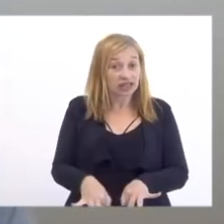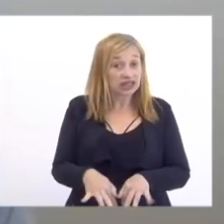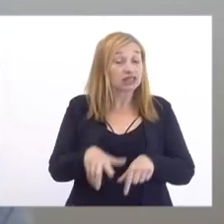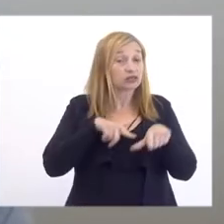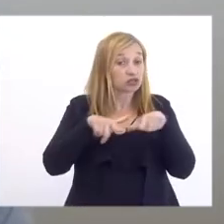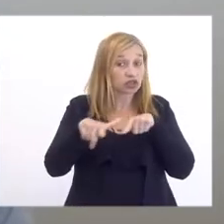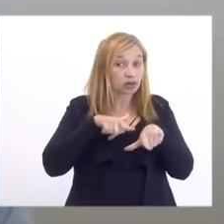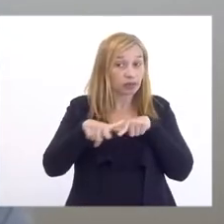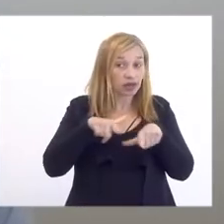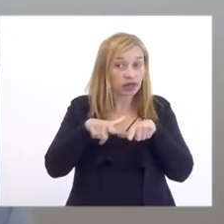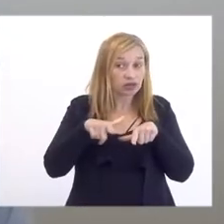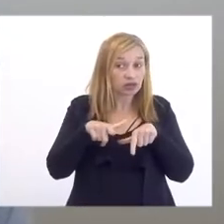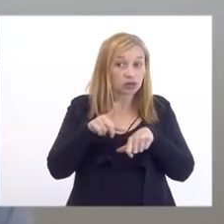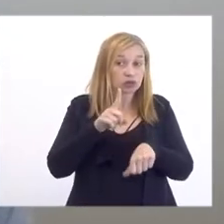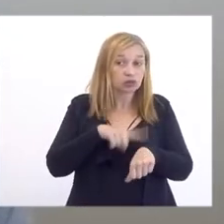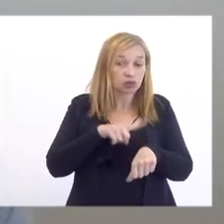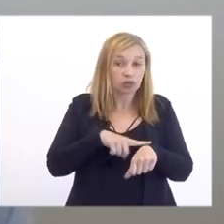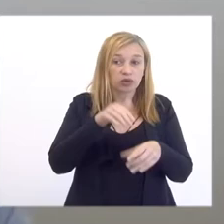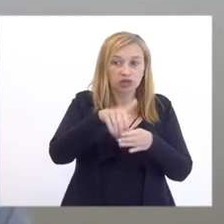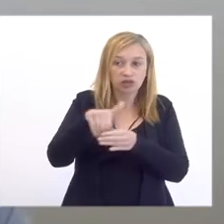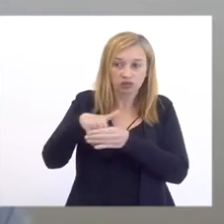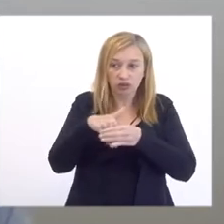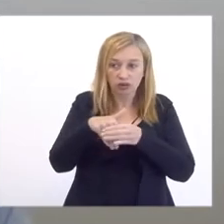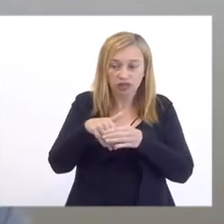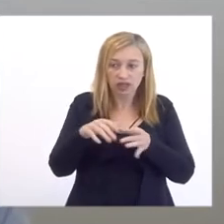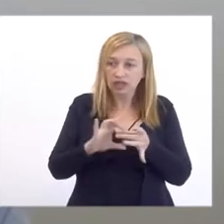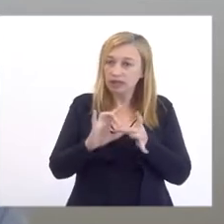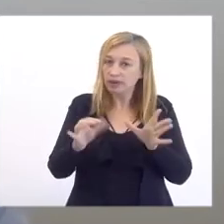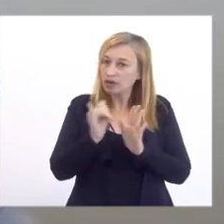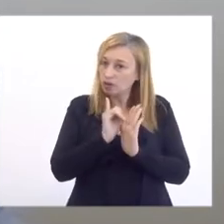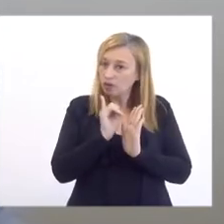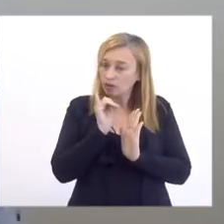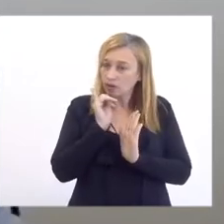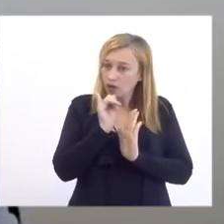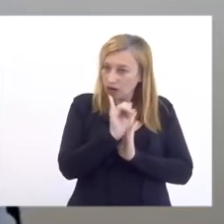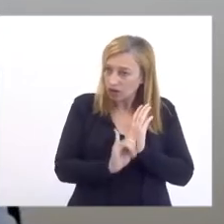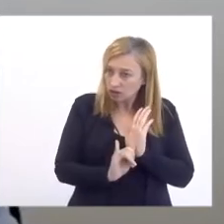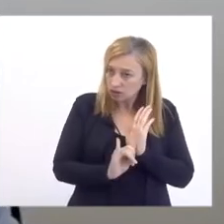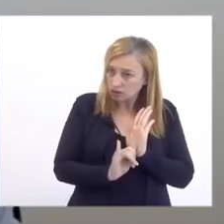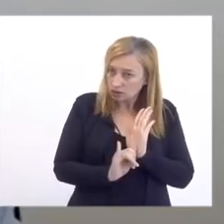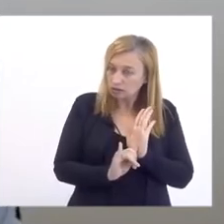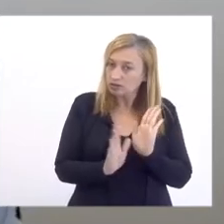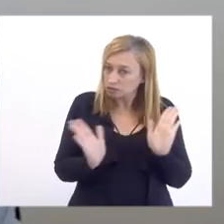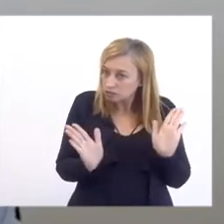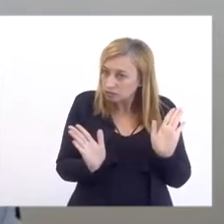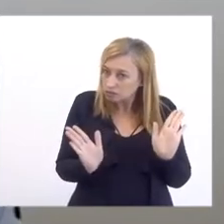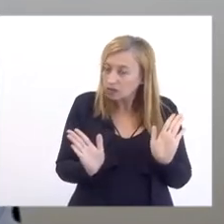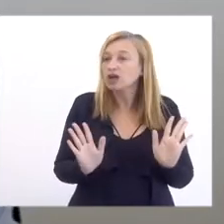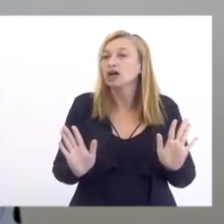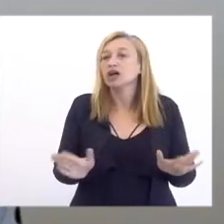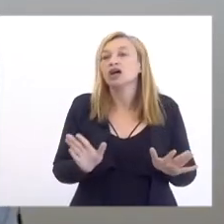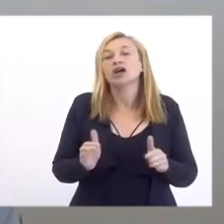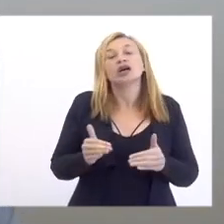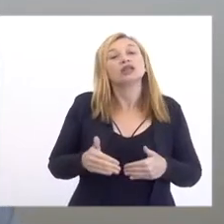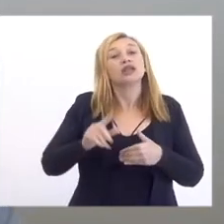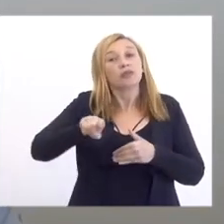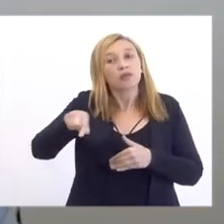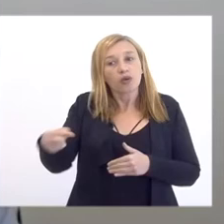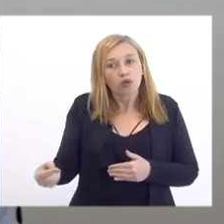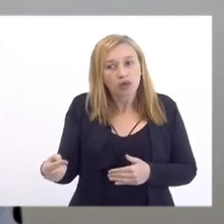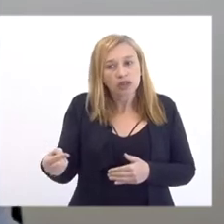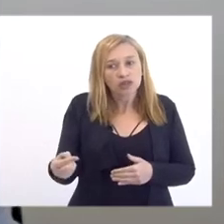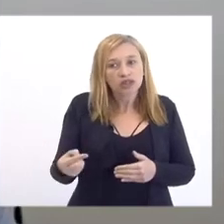trabalhos quando vota e delibera sobre o relatório. Isso encerra os trabalhos da CPI, né? A partir daí,